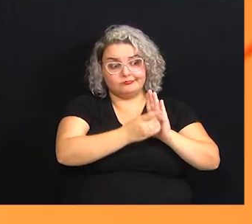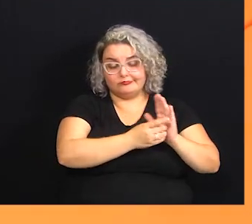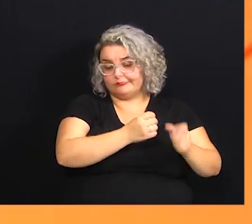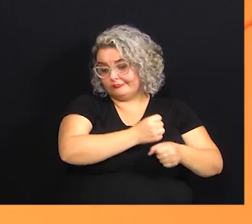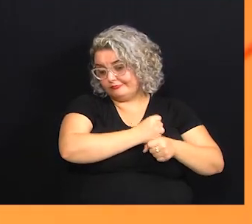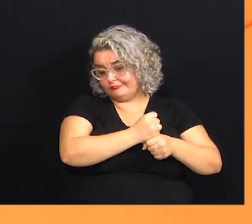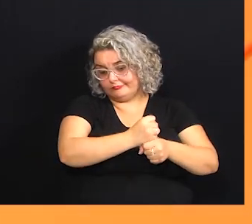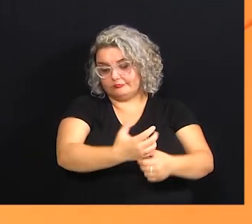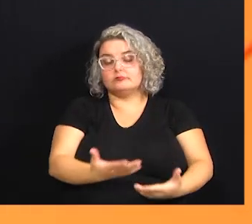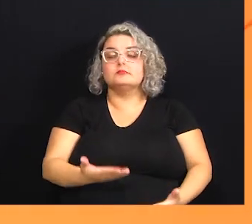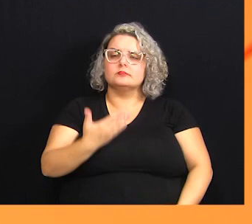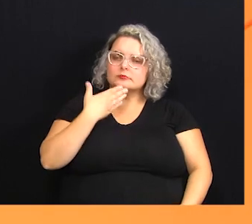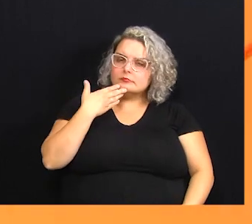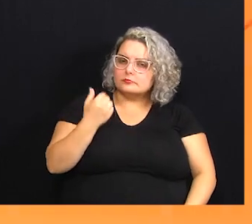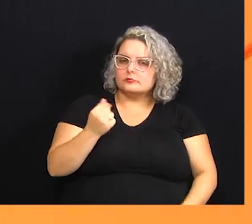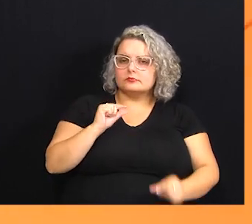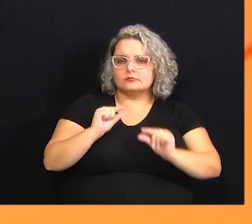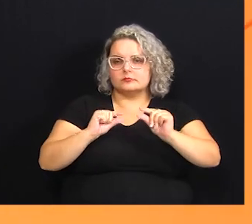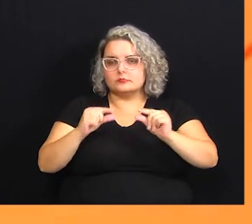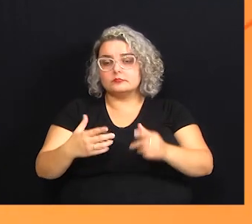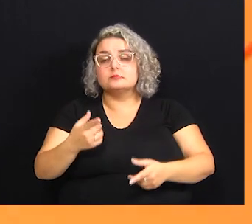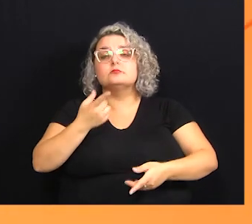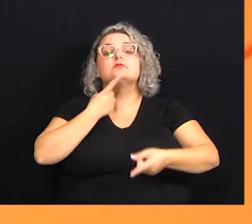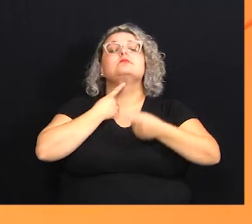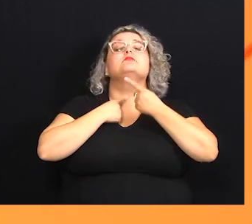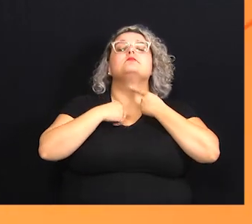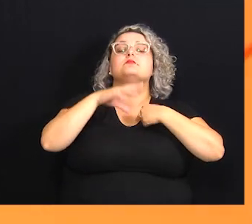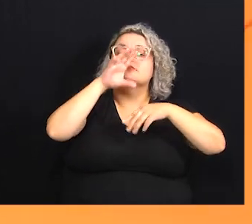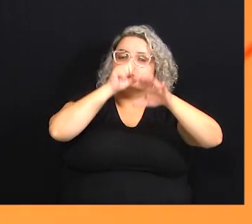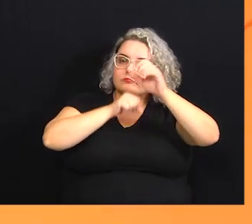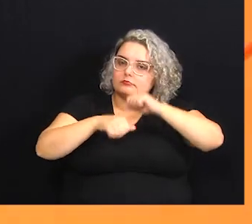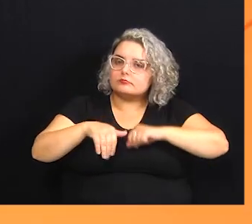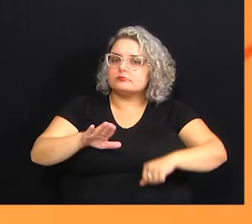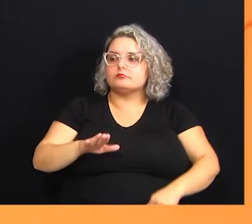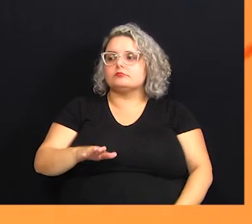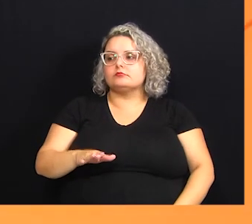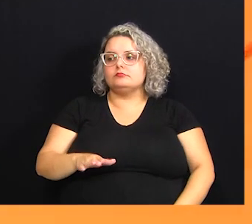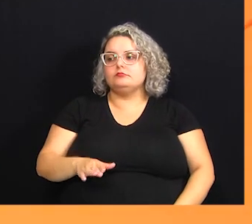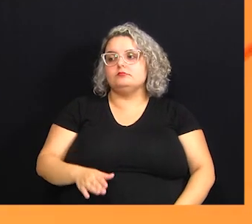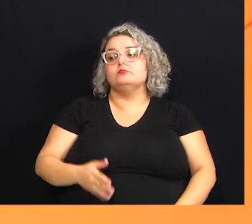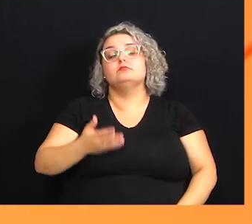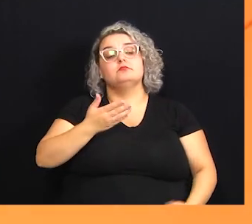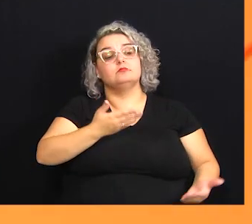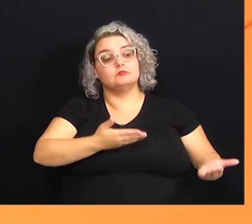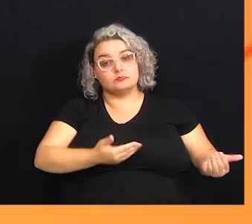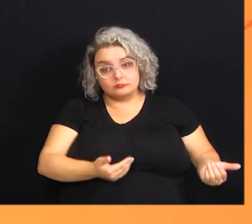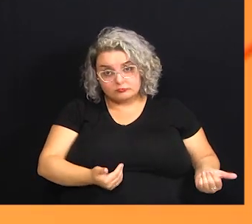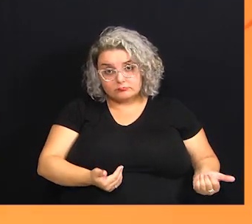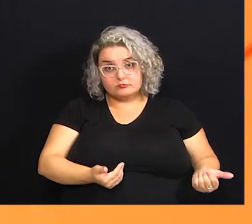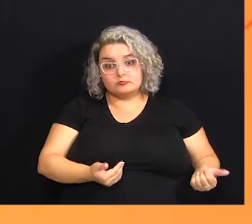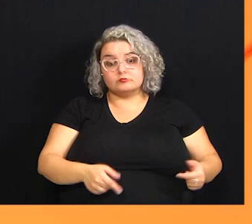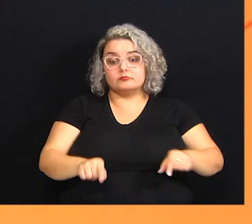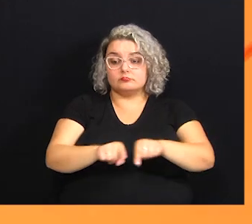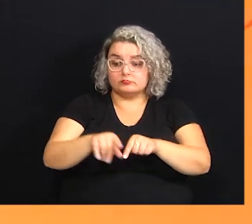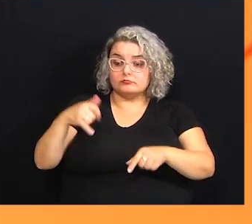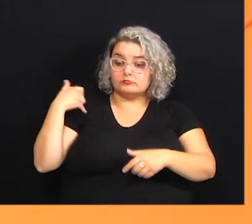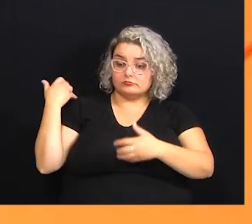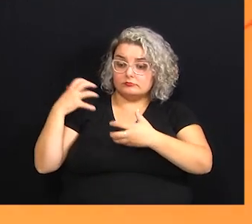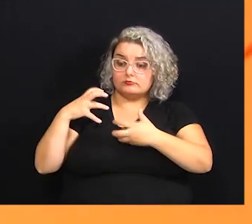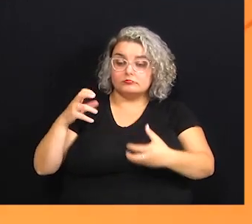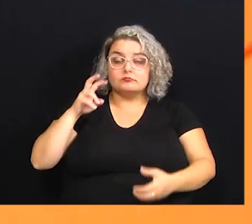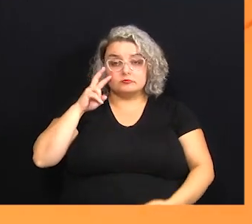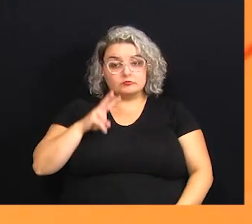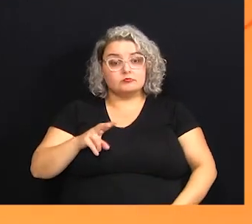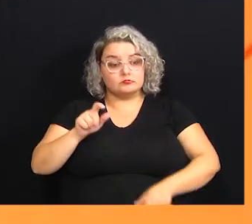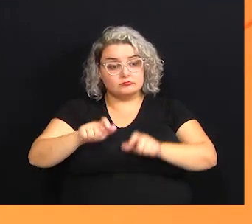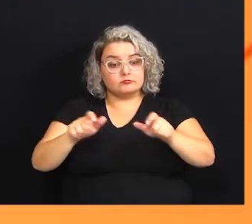mas a gente sente uma melhoria e uma vontade de aprender mais, tanto de pessoas mais novas, quanto muitas vezes de pessoas mais velhas. Eu tenho